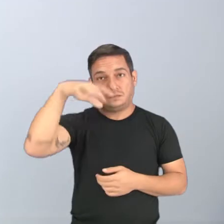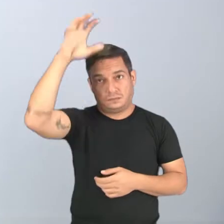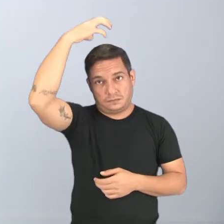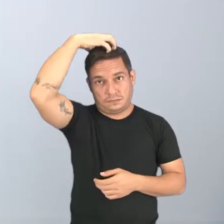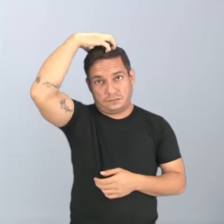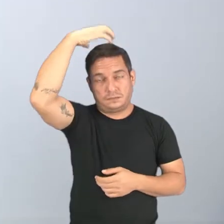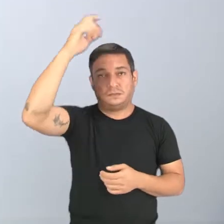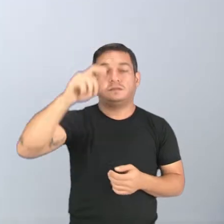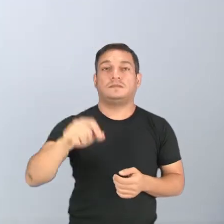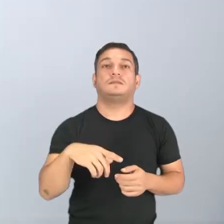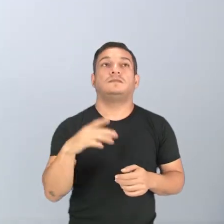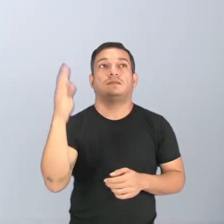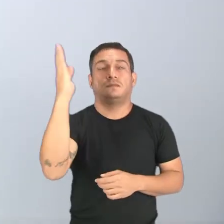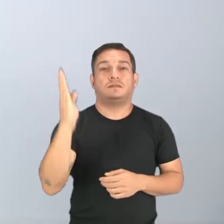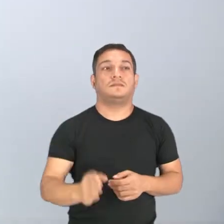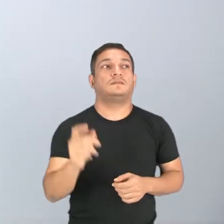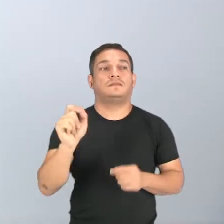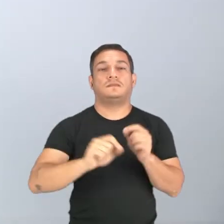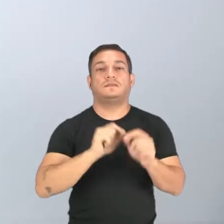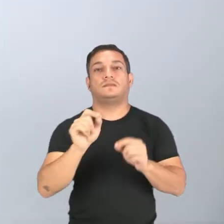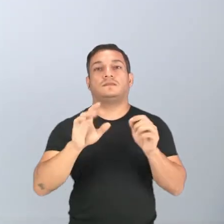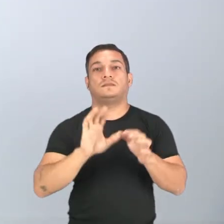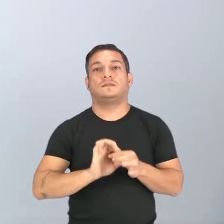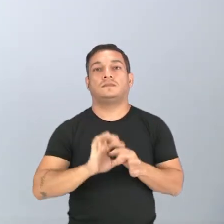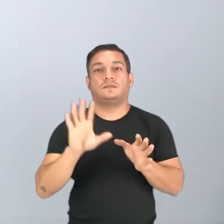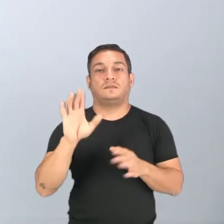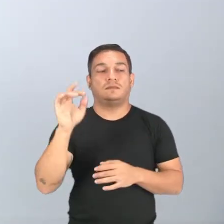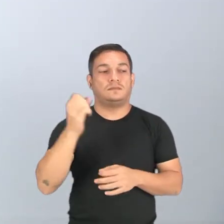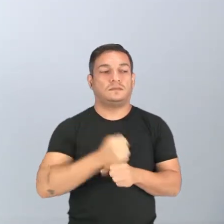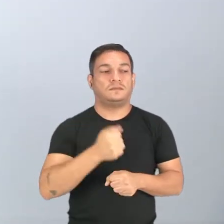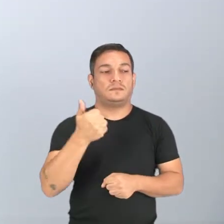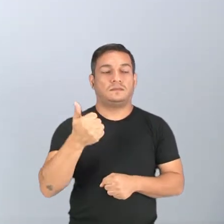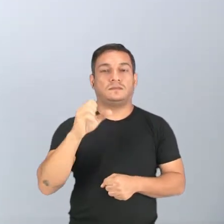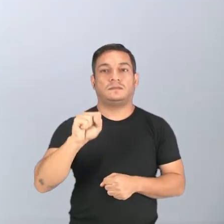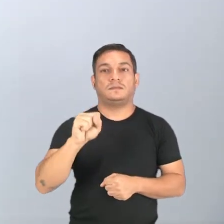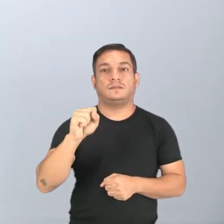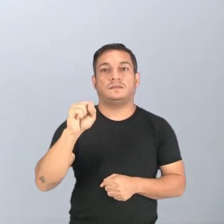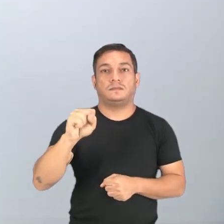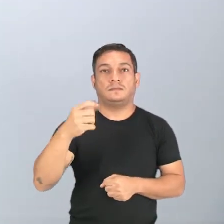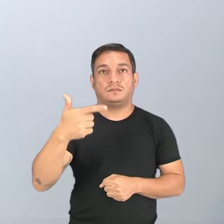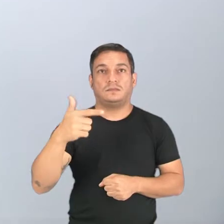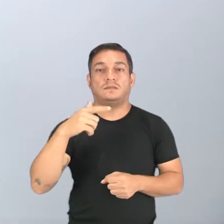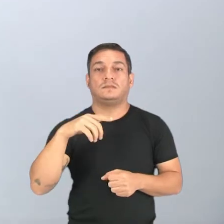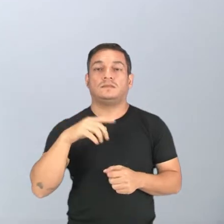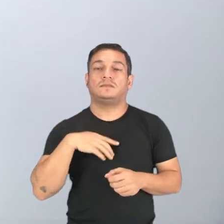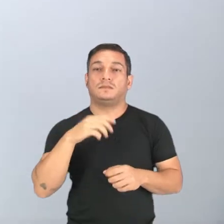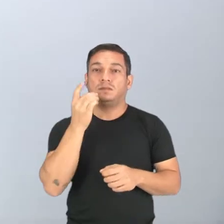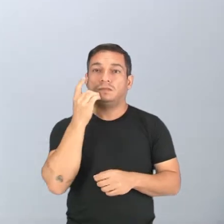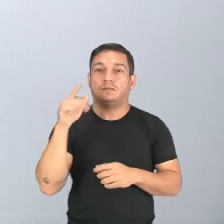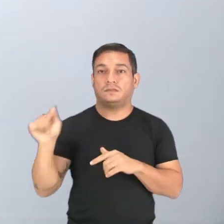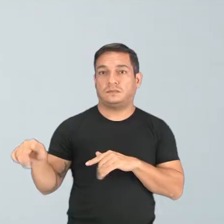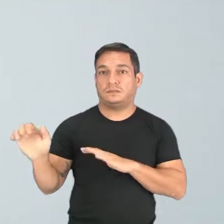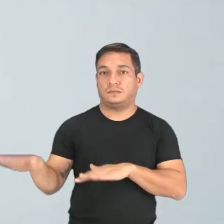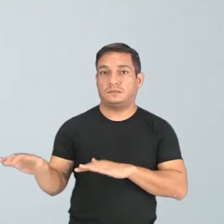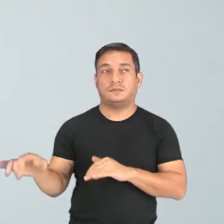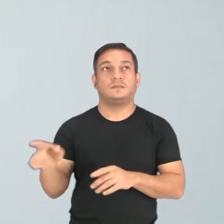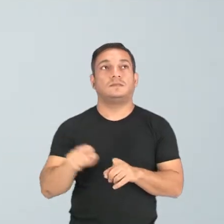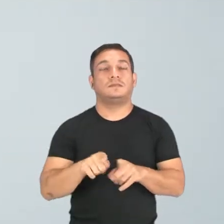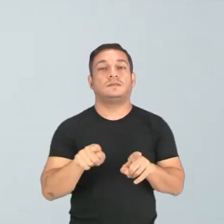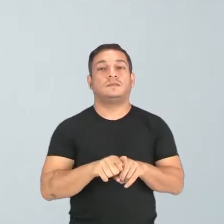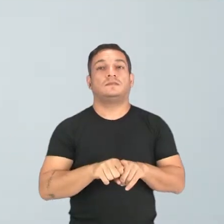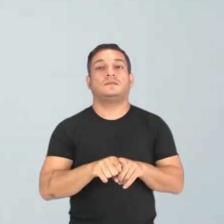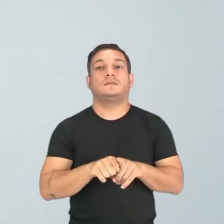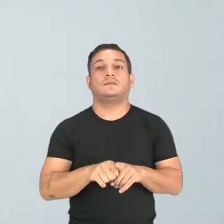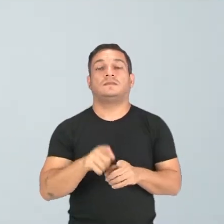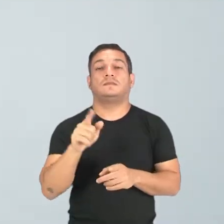né, assim que o Brasil se torna independente, em 1822, dia 7 de setembro, né, há necessidade